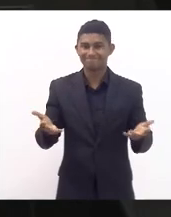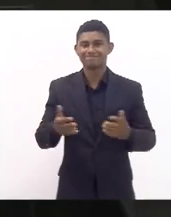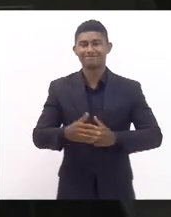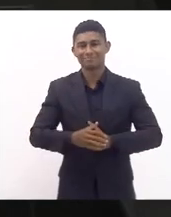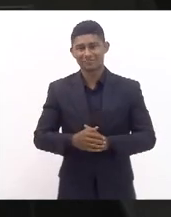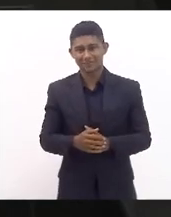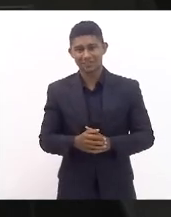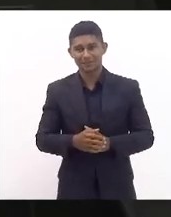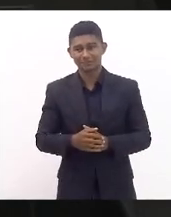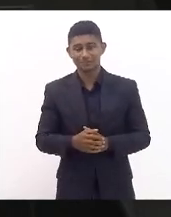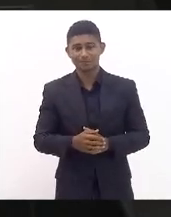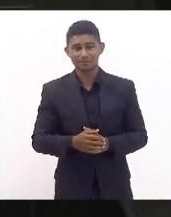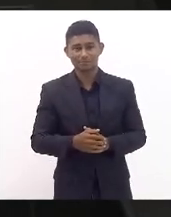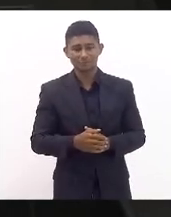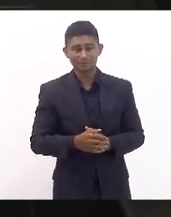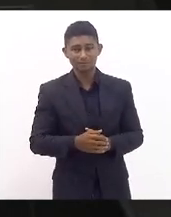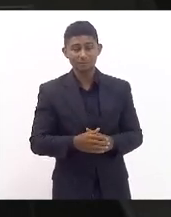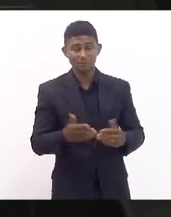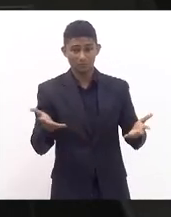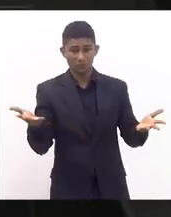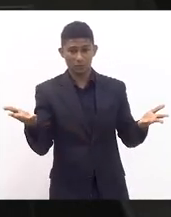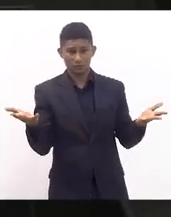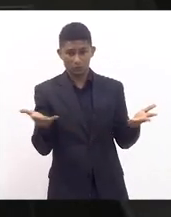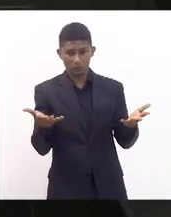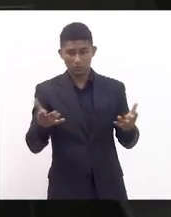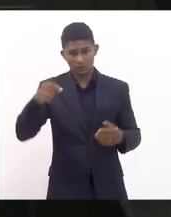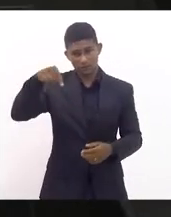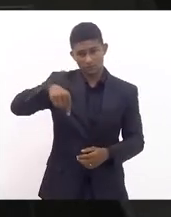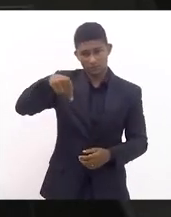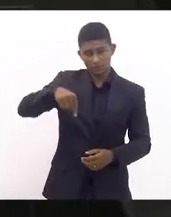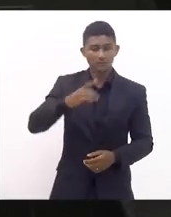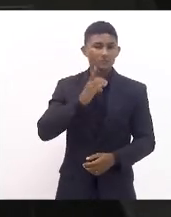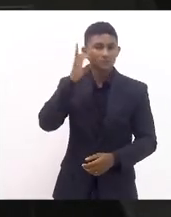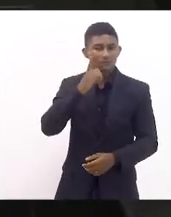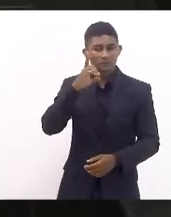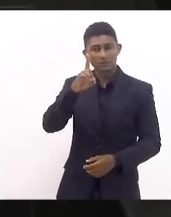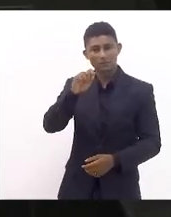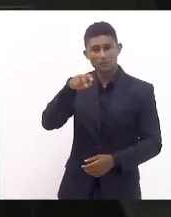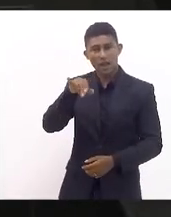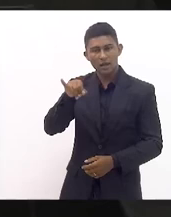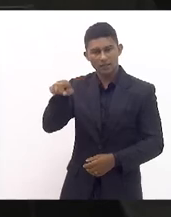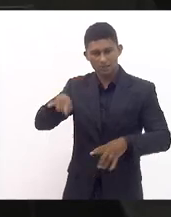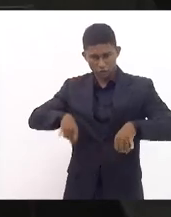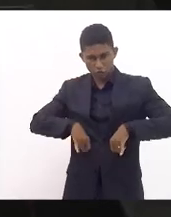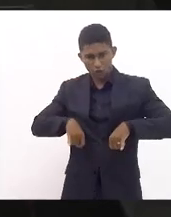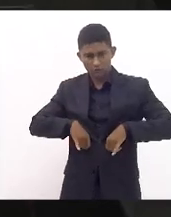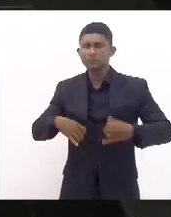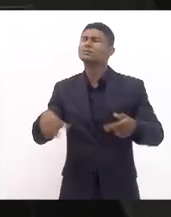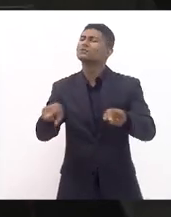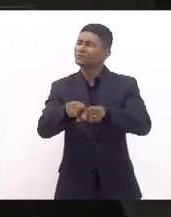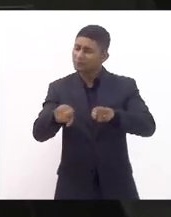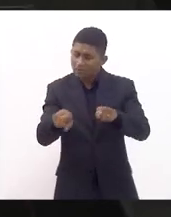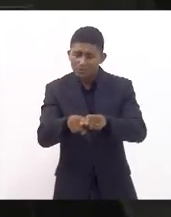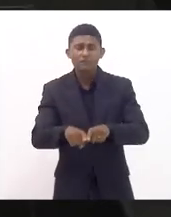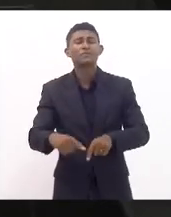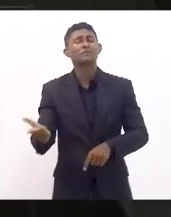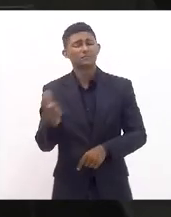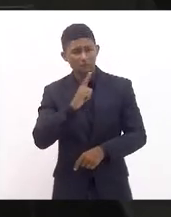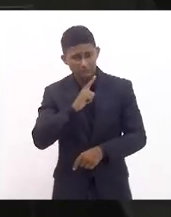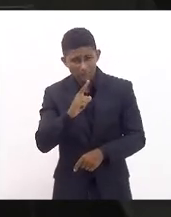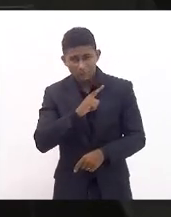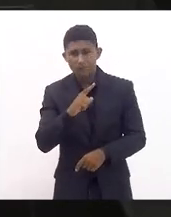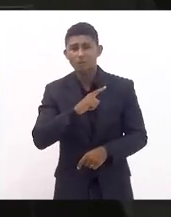isso que aconteceu hoje aqui em relação à deputada Dani, isso se repete em várias